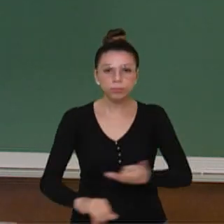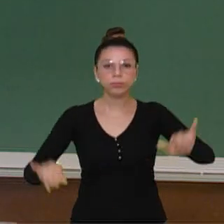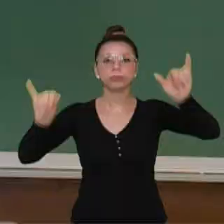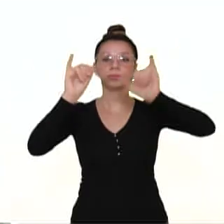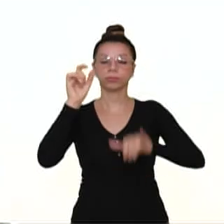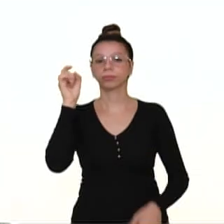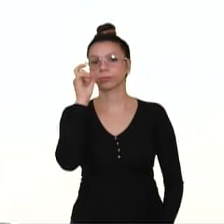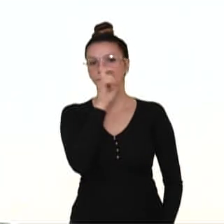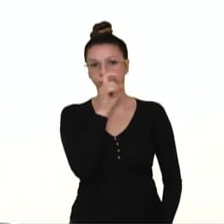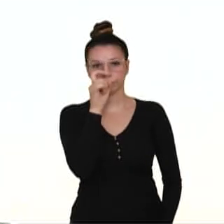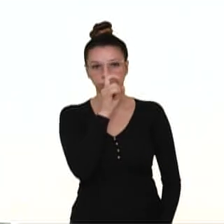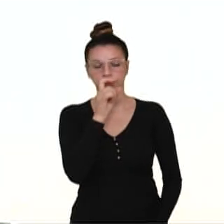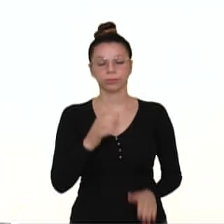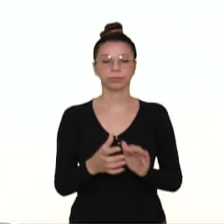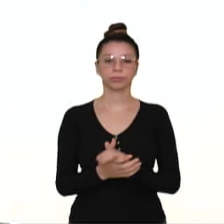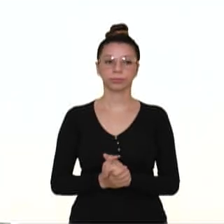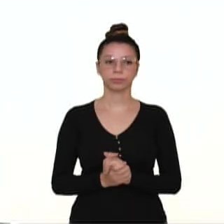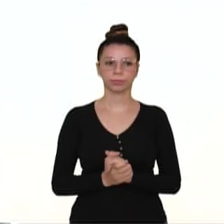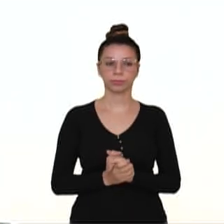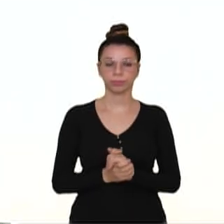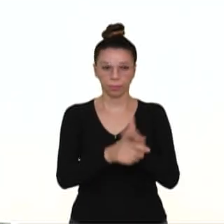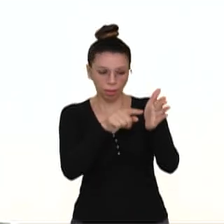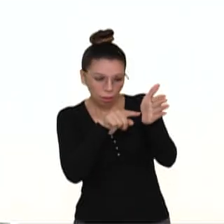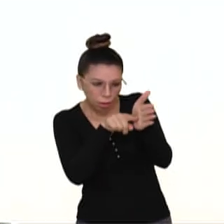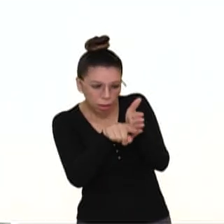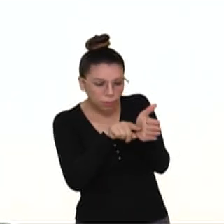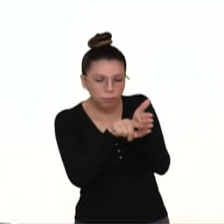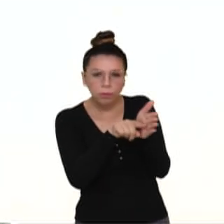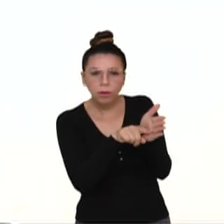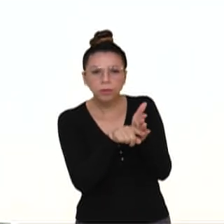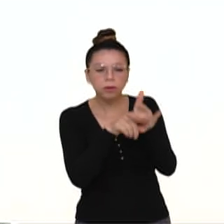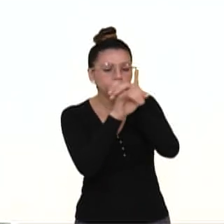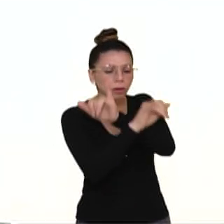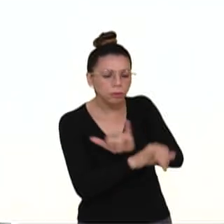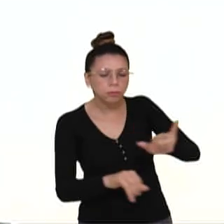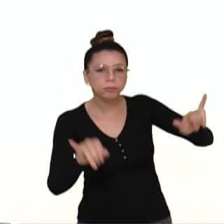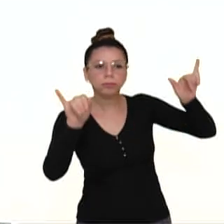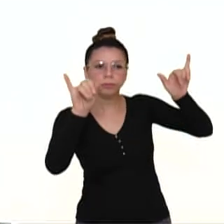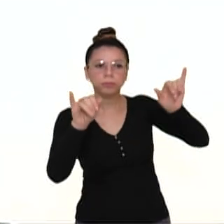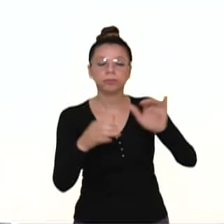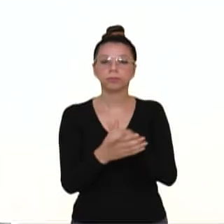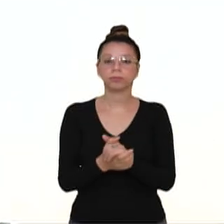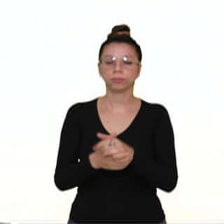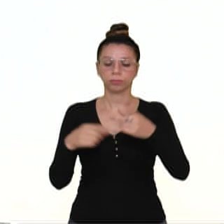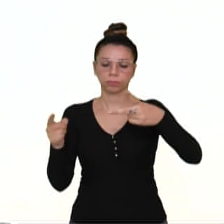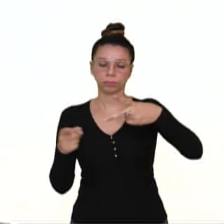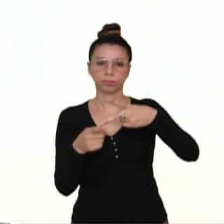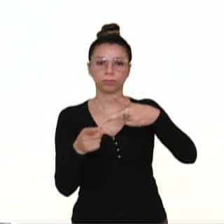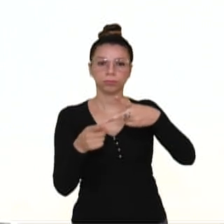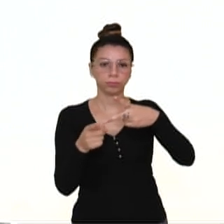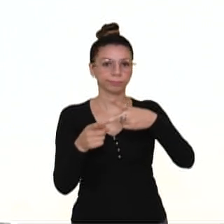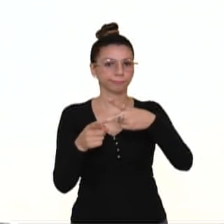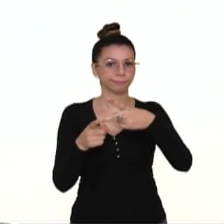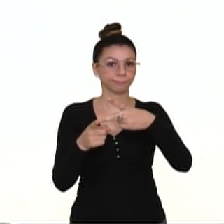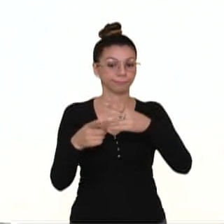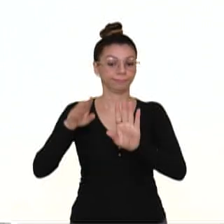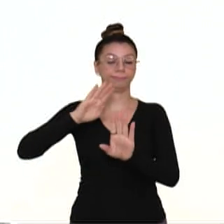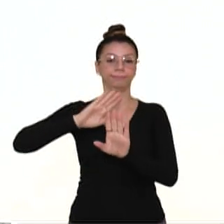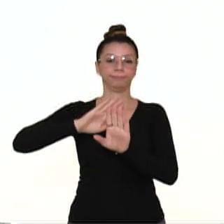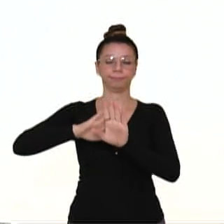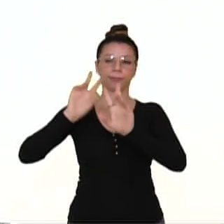news. Investigar a fonte da notícia. Número 2, desconfiar de